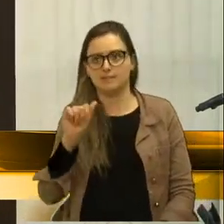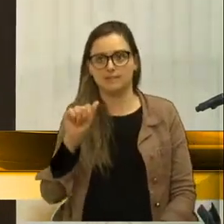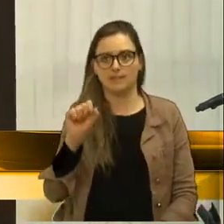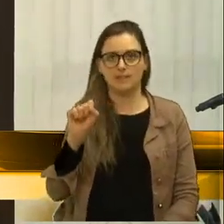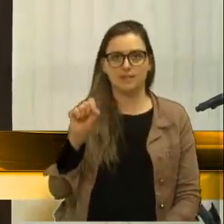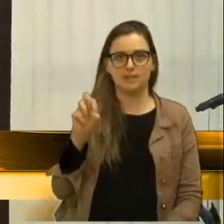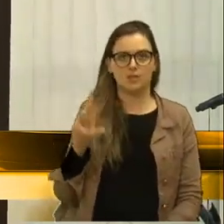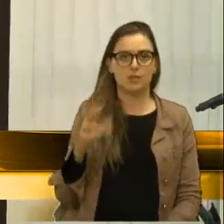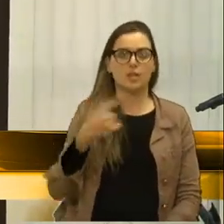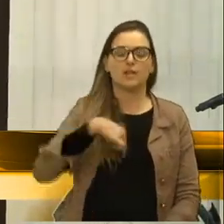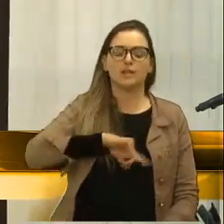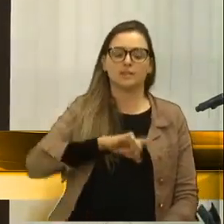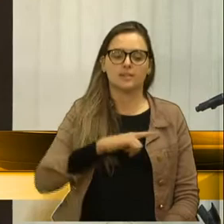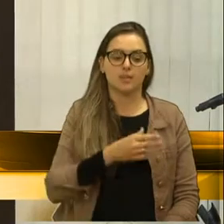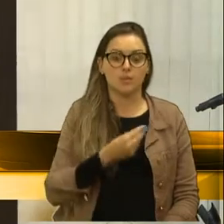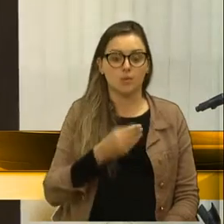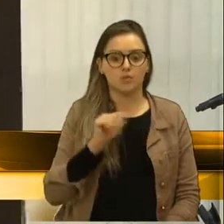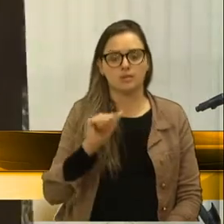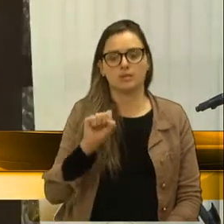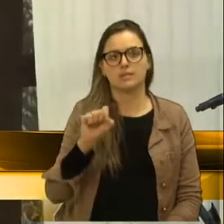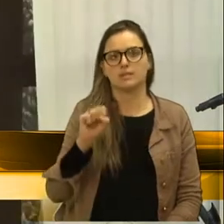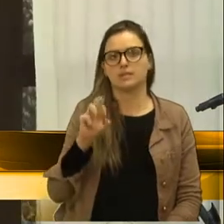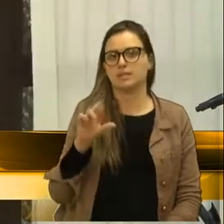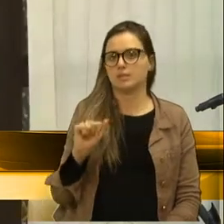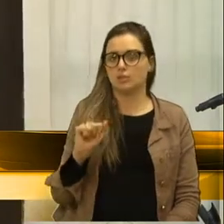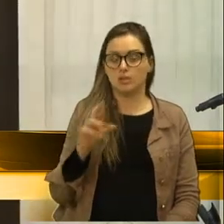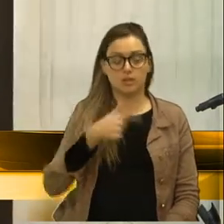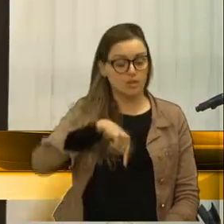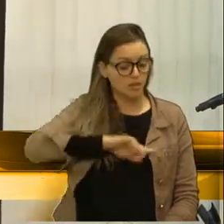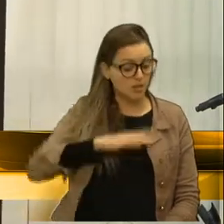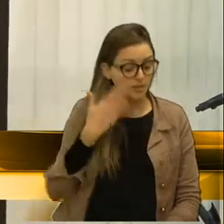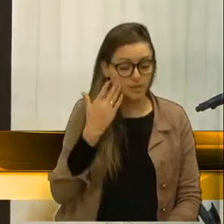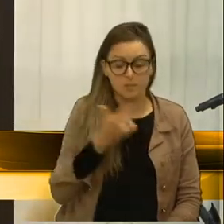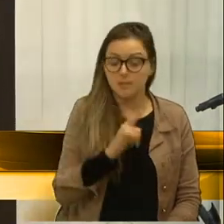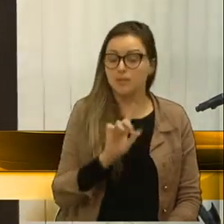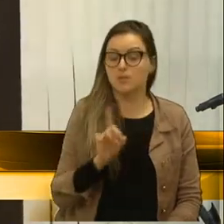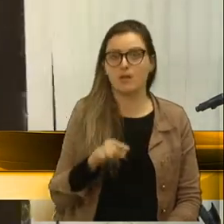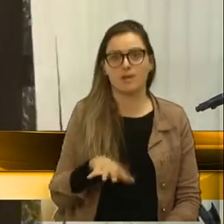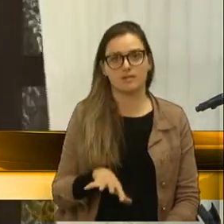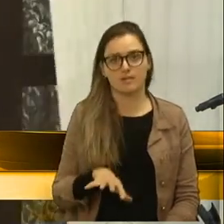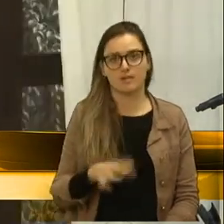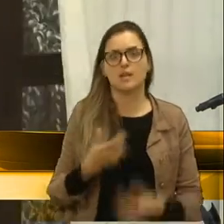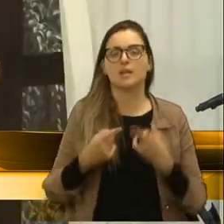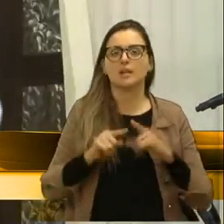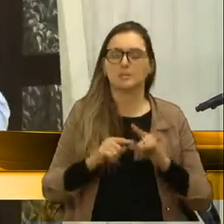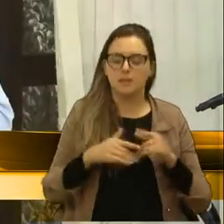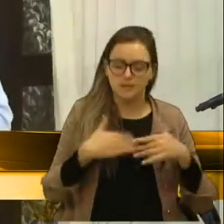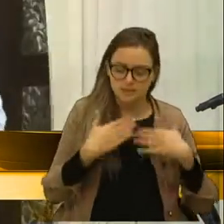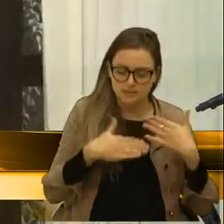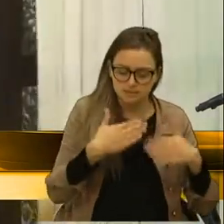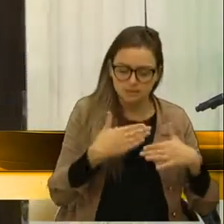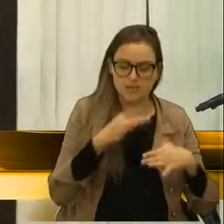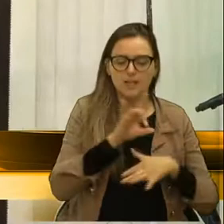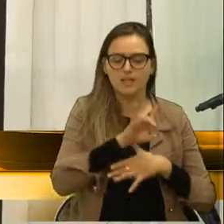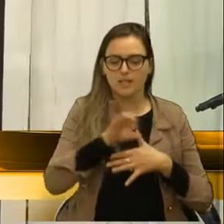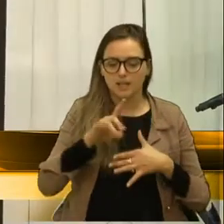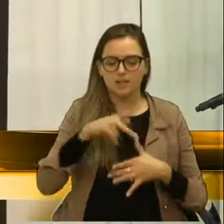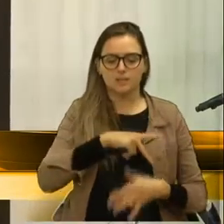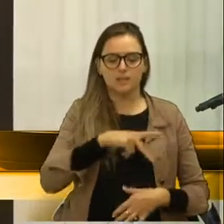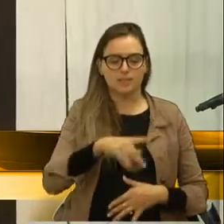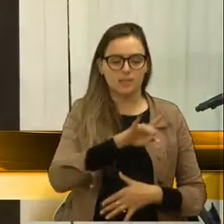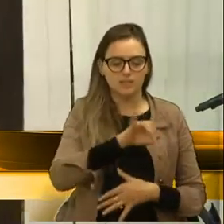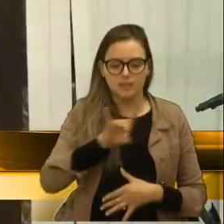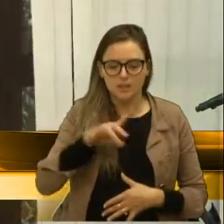gente sabe o que é isso, que não é assim que as coisas funcionam, mas que aos pouquinhos, cada presidente, cada vereador,